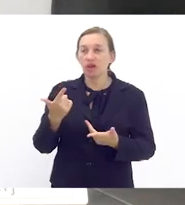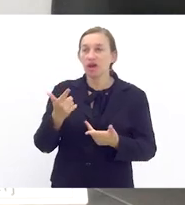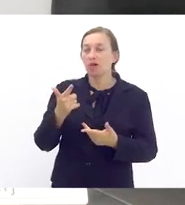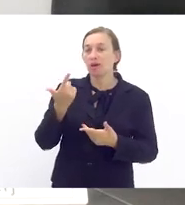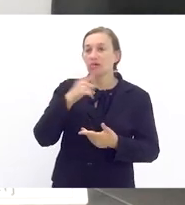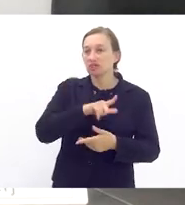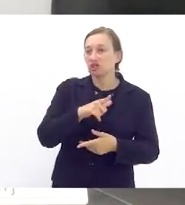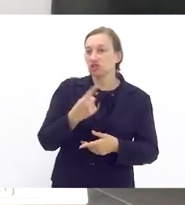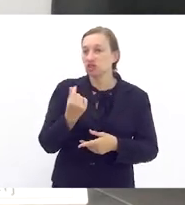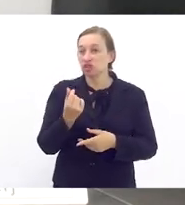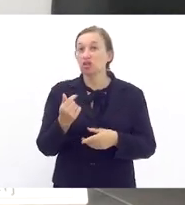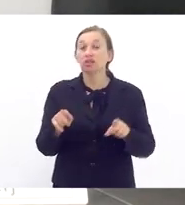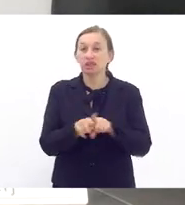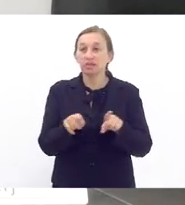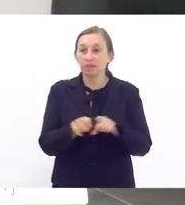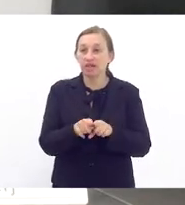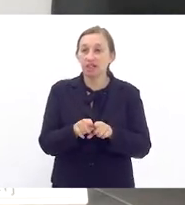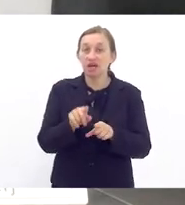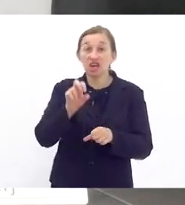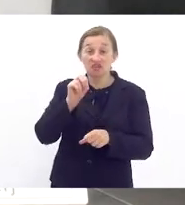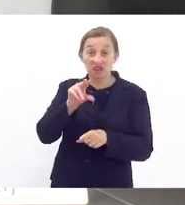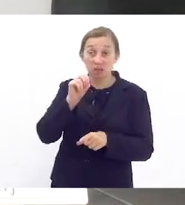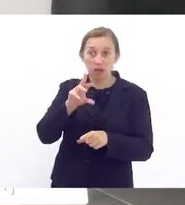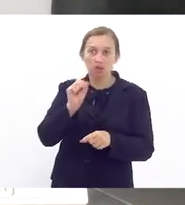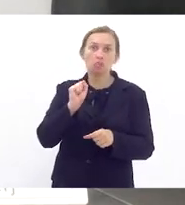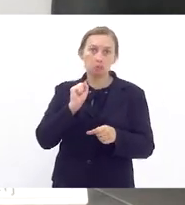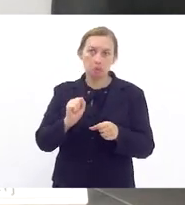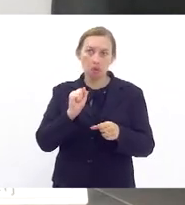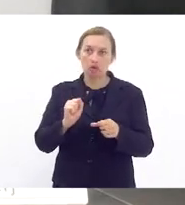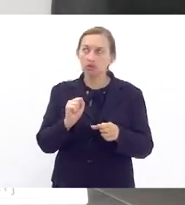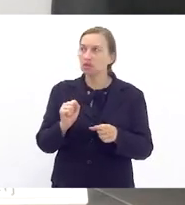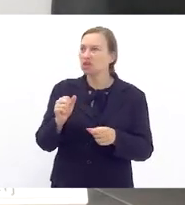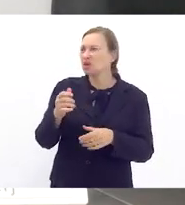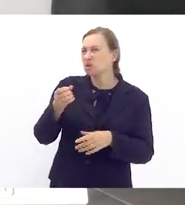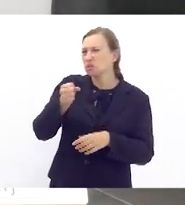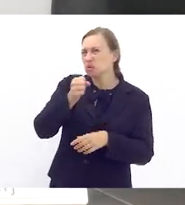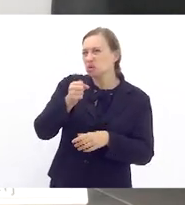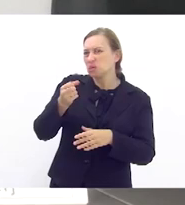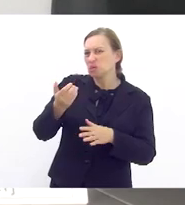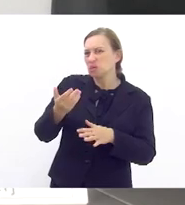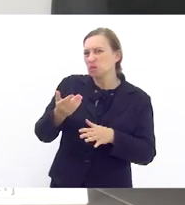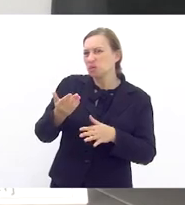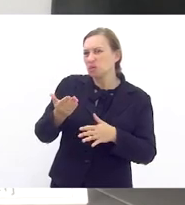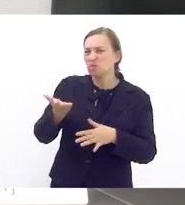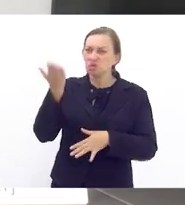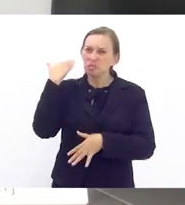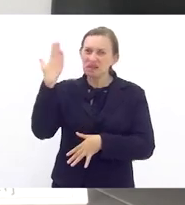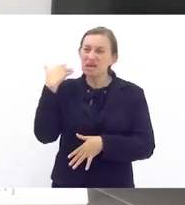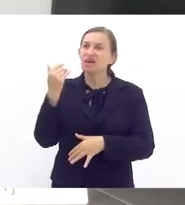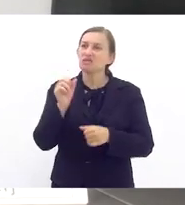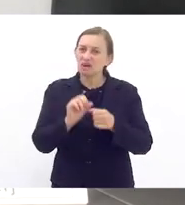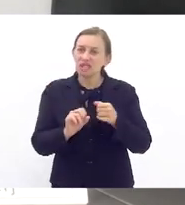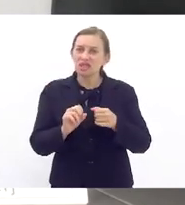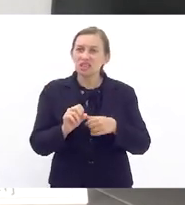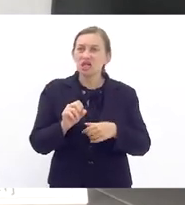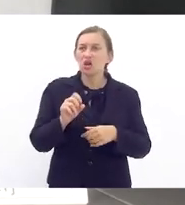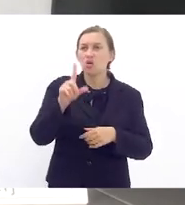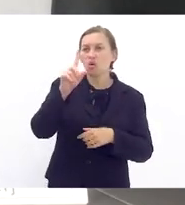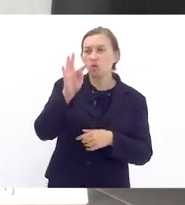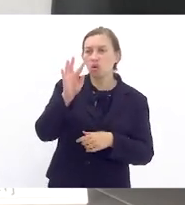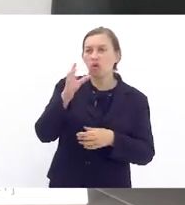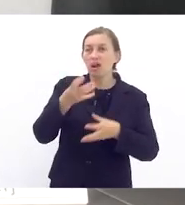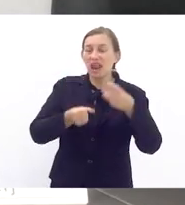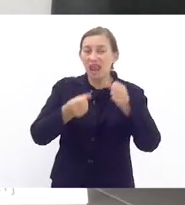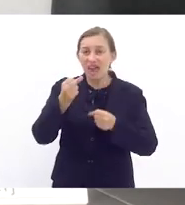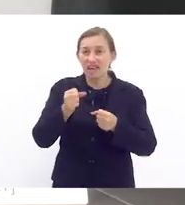um veneno. Não pode? Antigamente faziam isso com leite em pó, faziam com um monte de coisa para aterrorizar as pessoas e